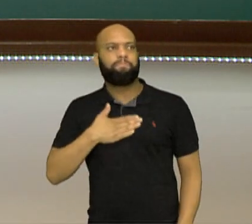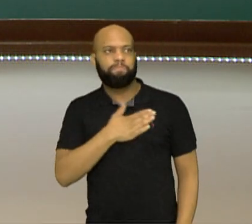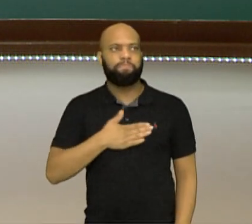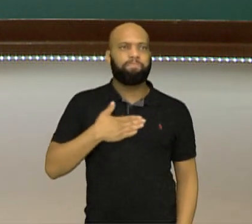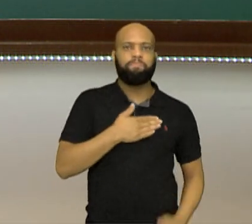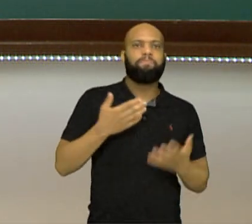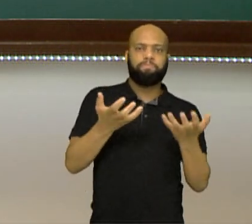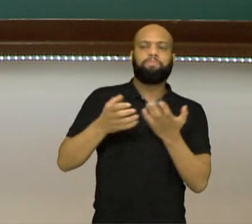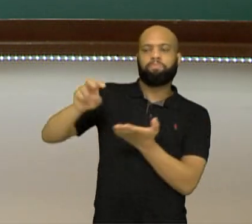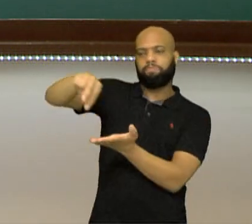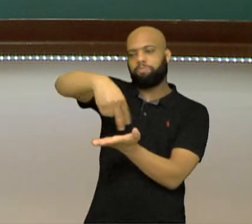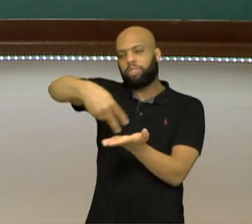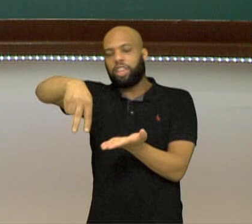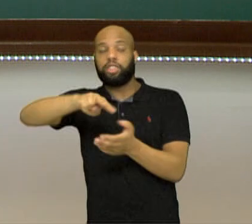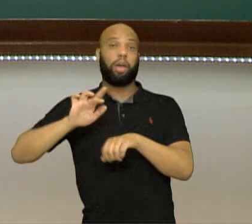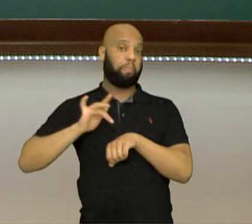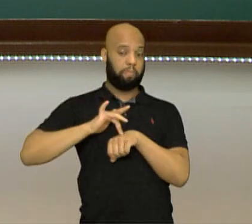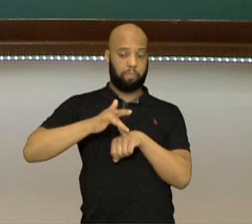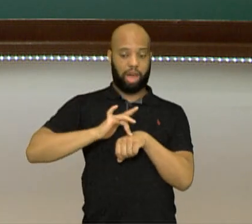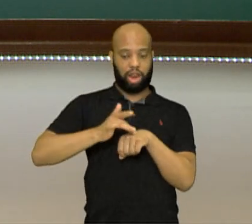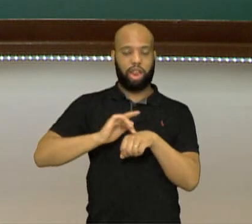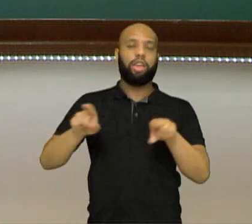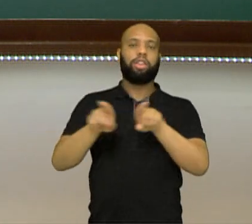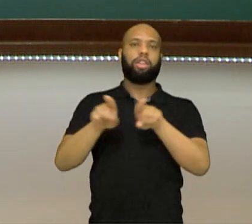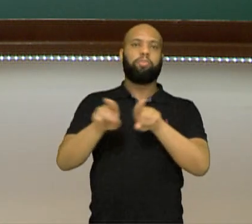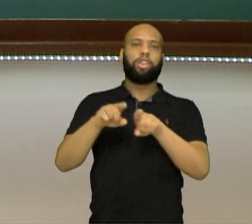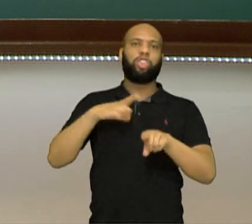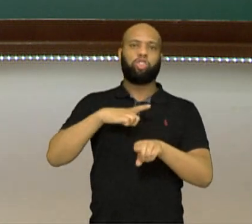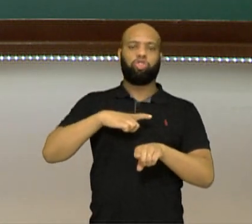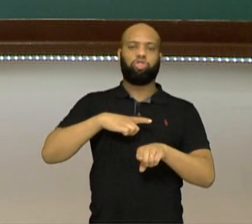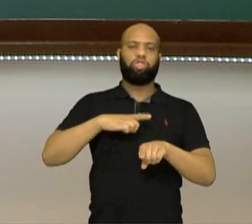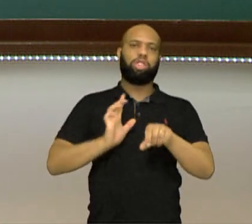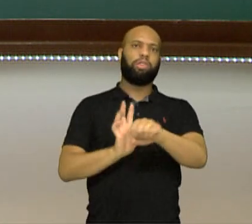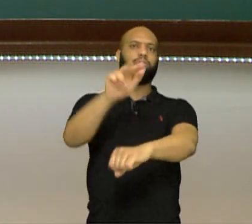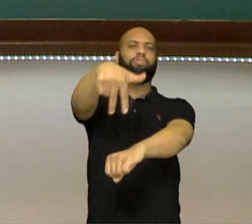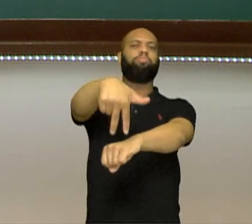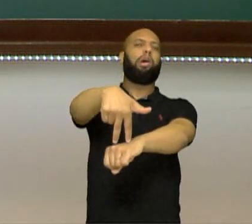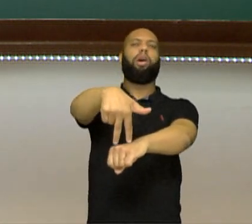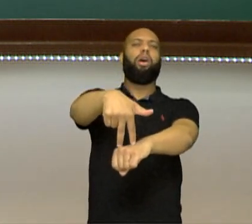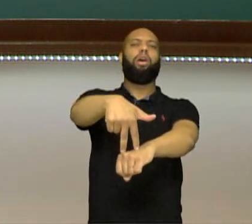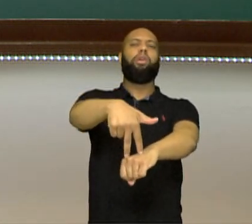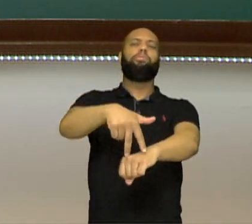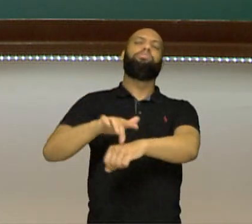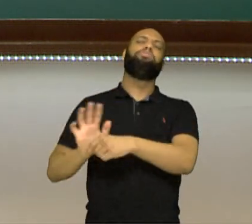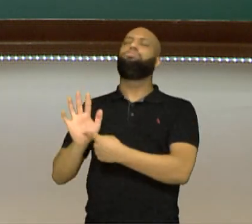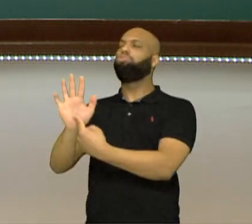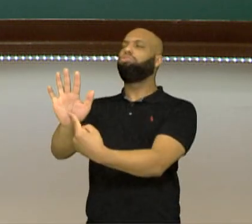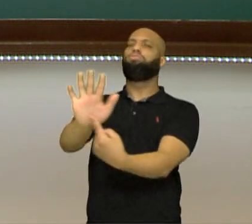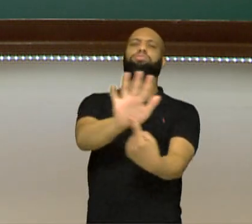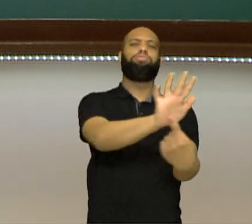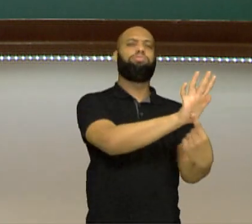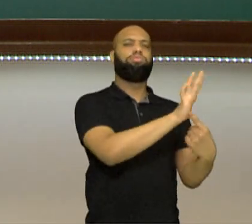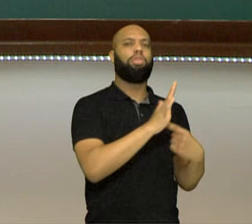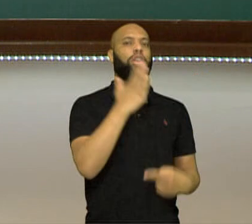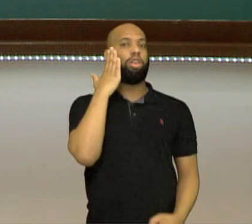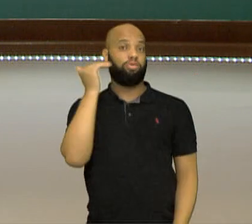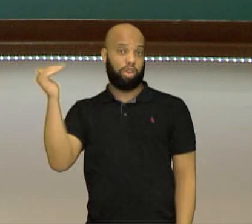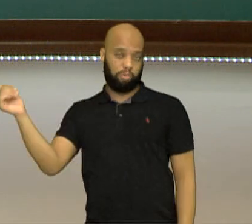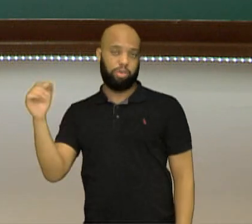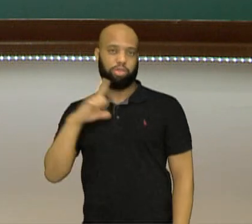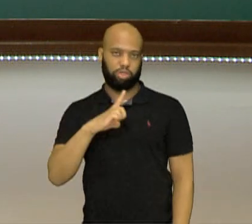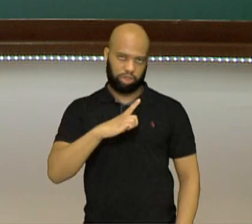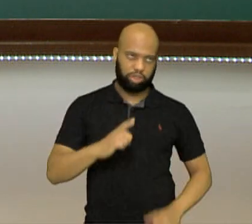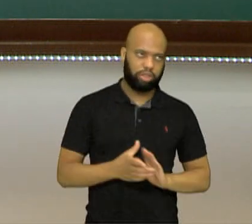enlouquecidos para dançar e poder brilhar, fazer fama num espetáculo de dança dos grandes coreógrafos.